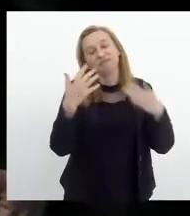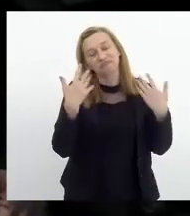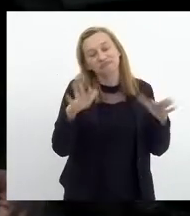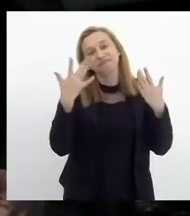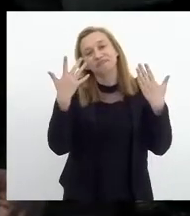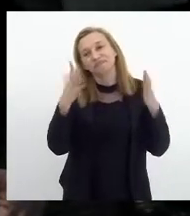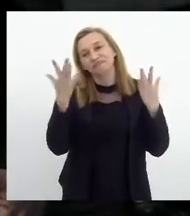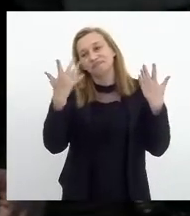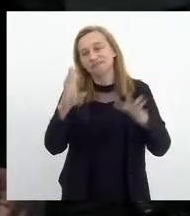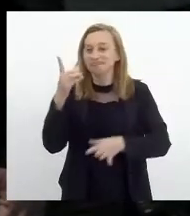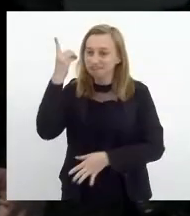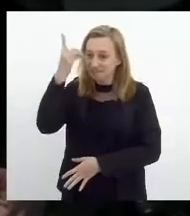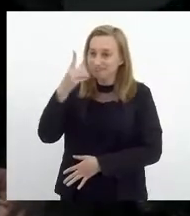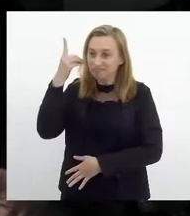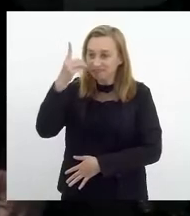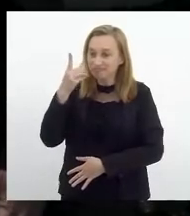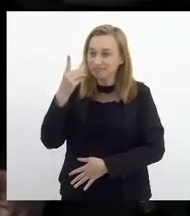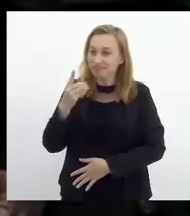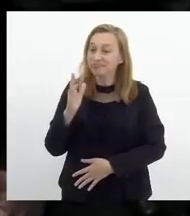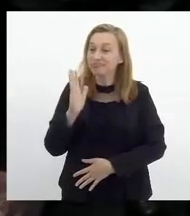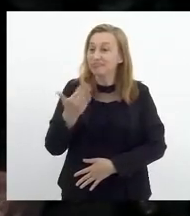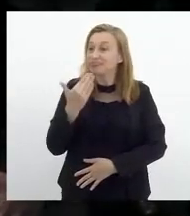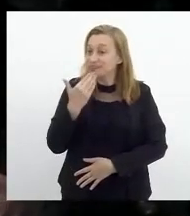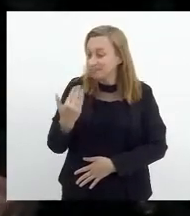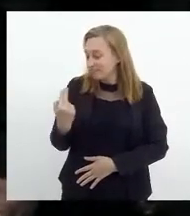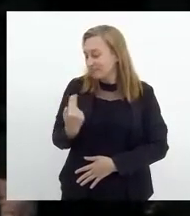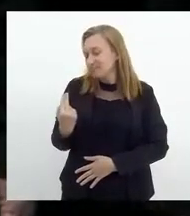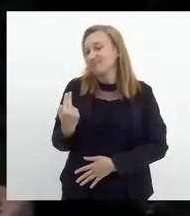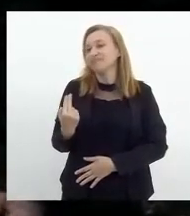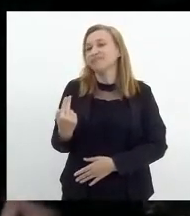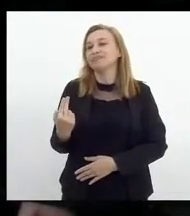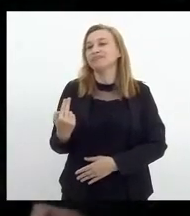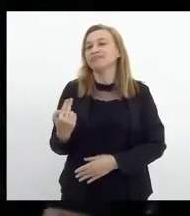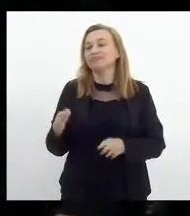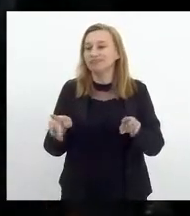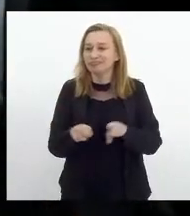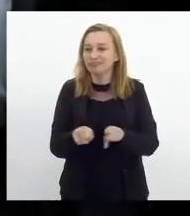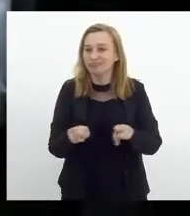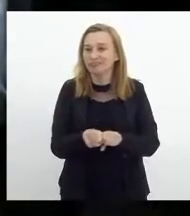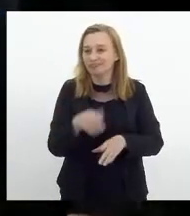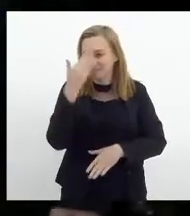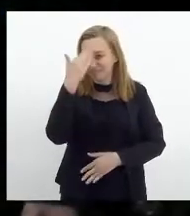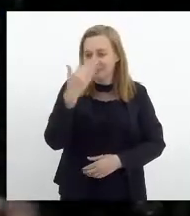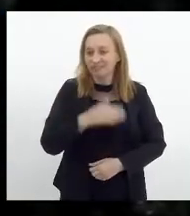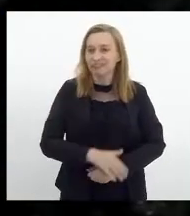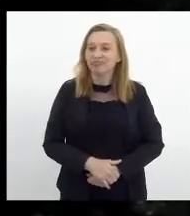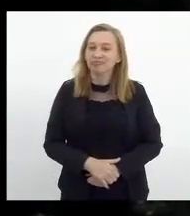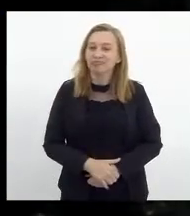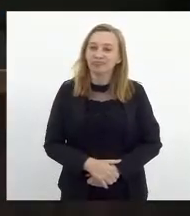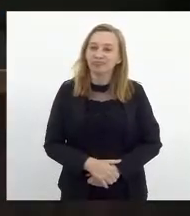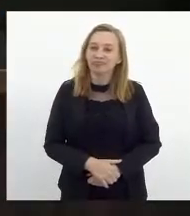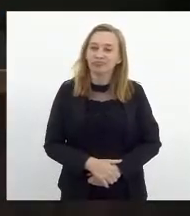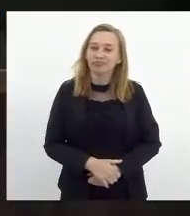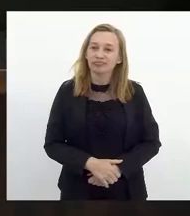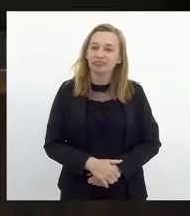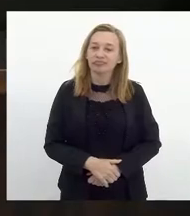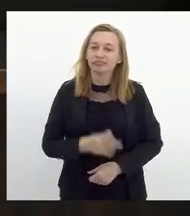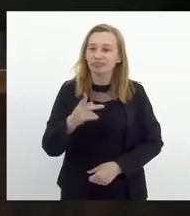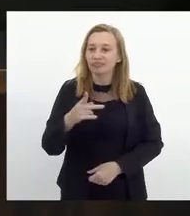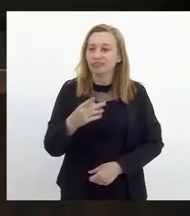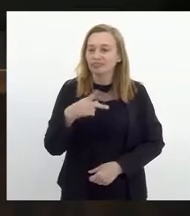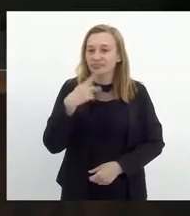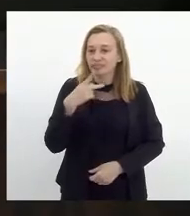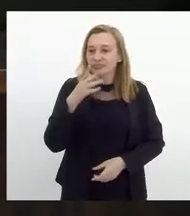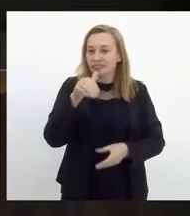Parabéns, deputado. E já solicito a coautoria como foi aberta. Obrigado. A declaração de voto,